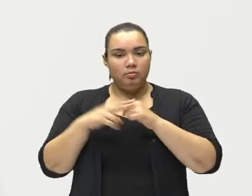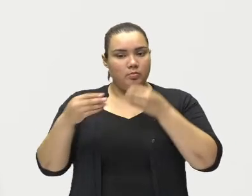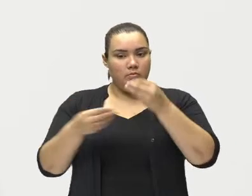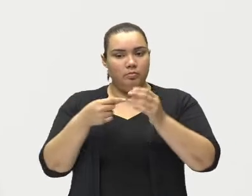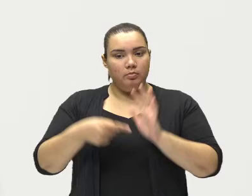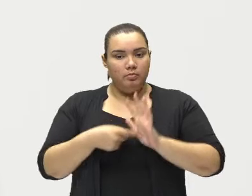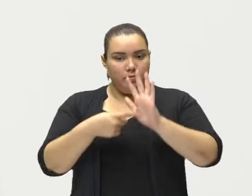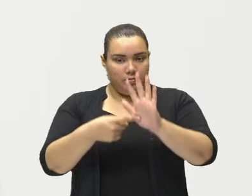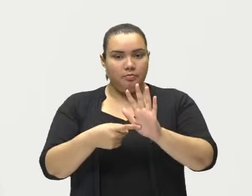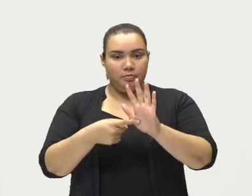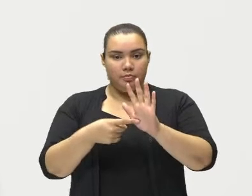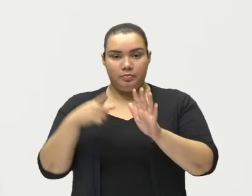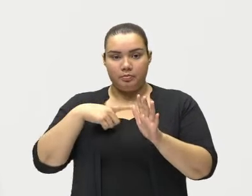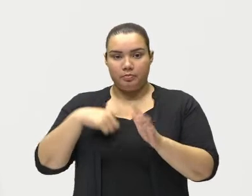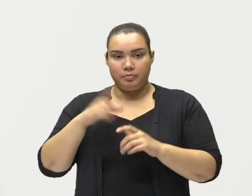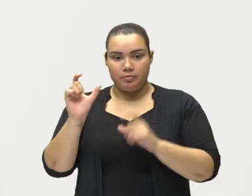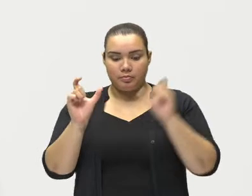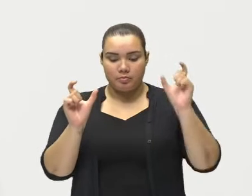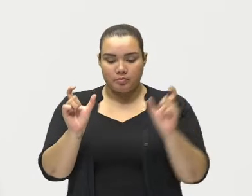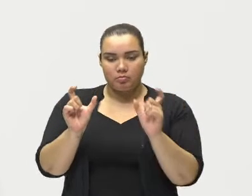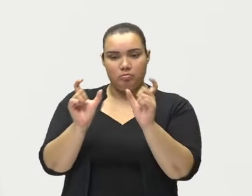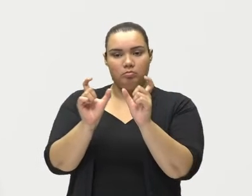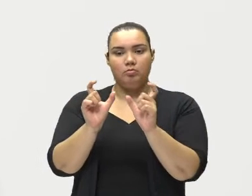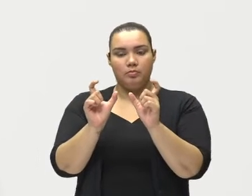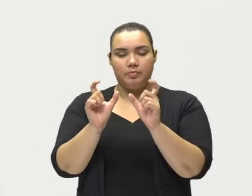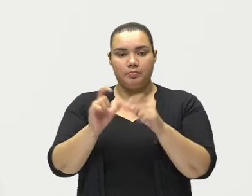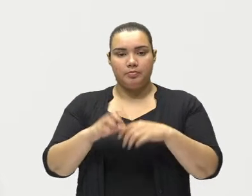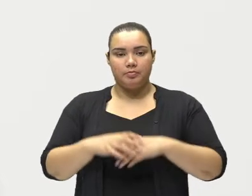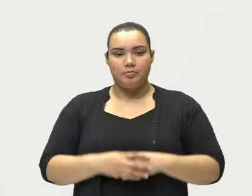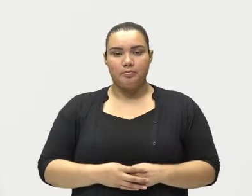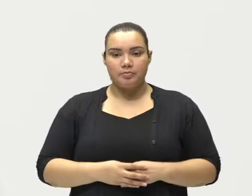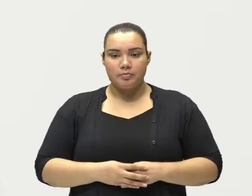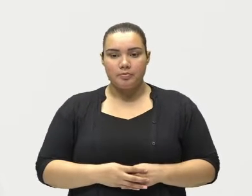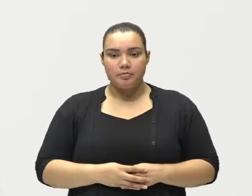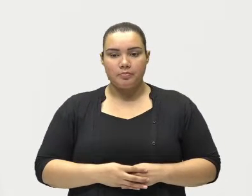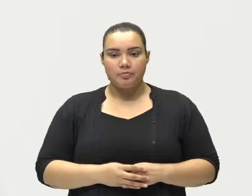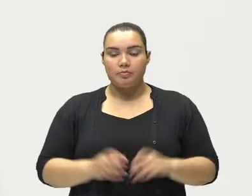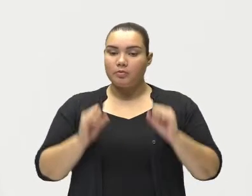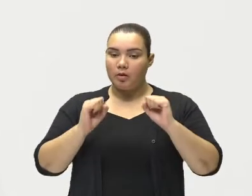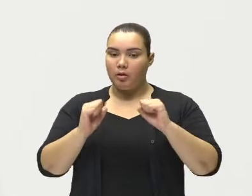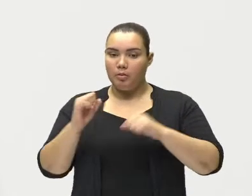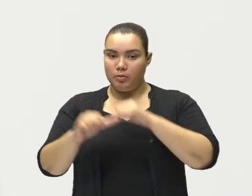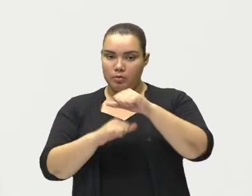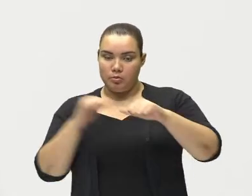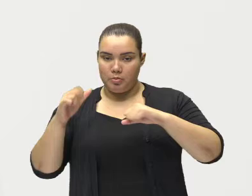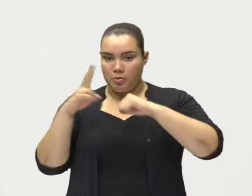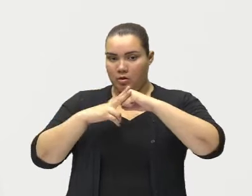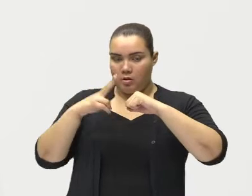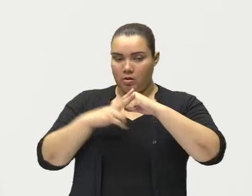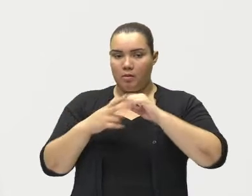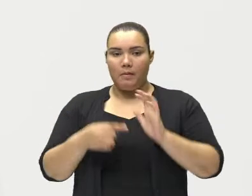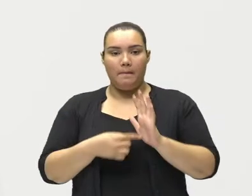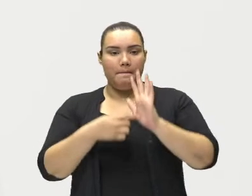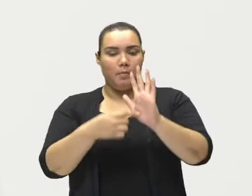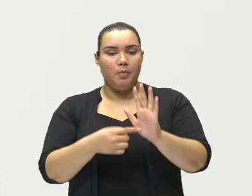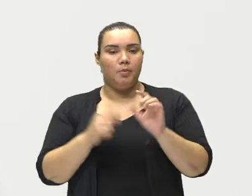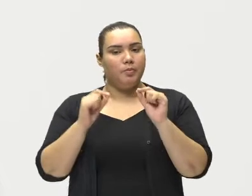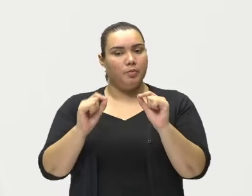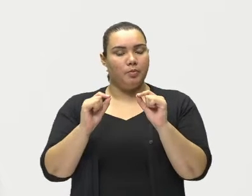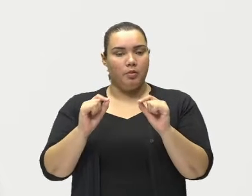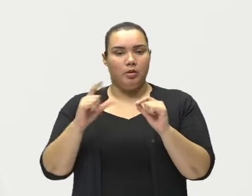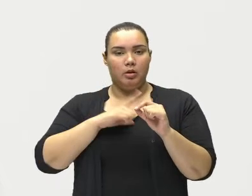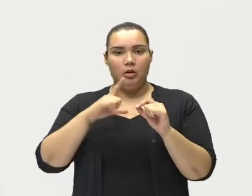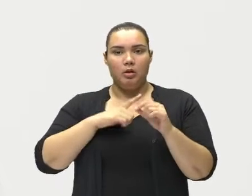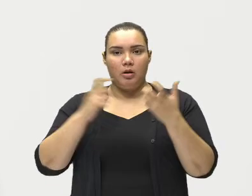ó, próximo ao verbo. Ele pode modificar um verbo, indicando lá uma ideia